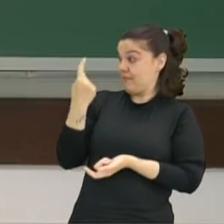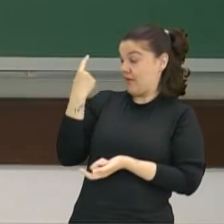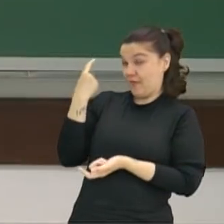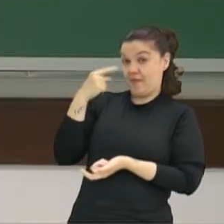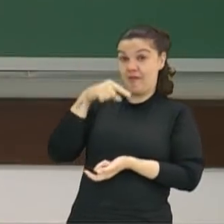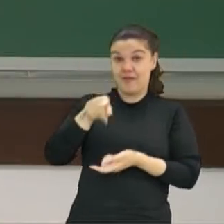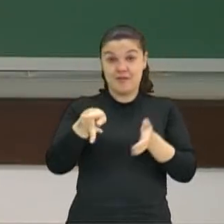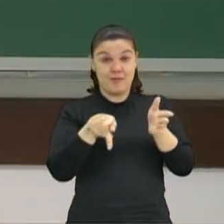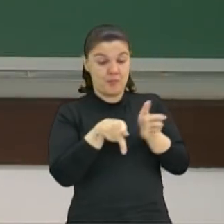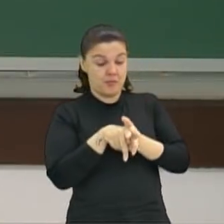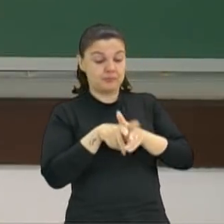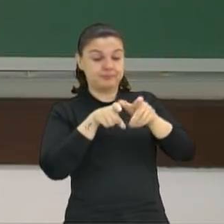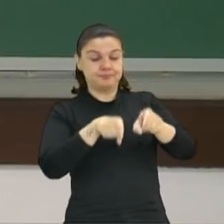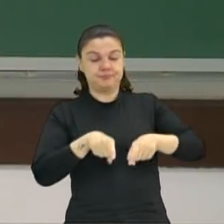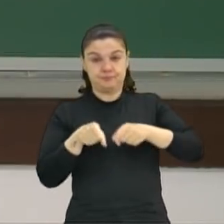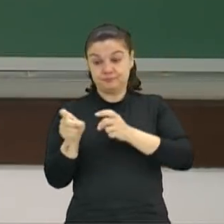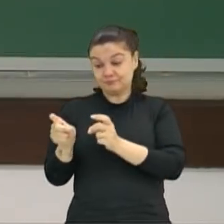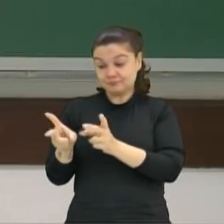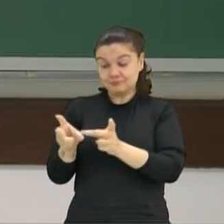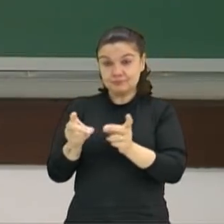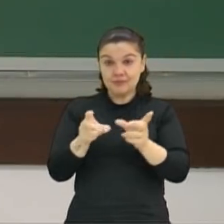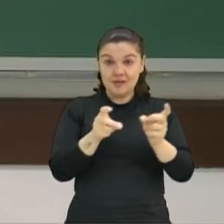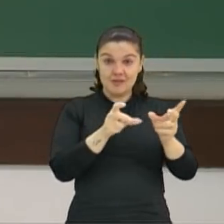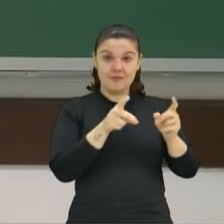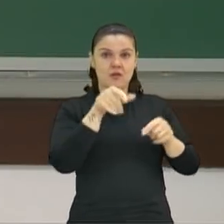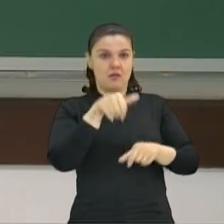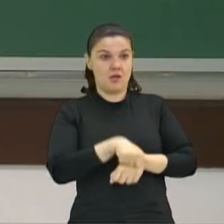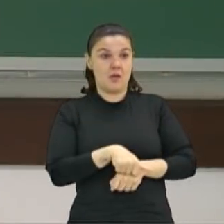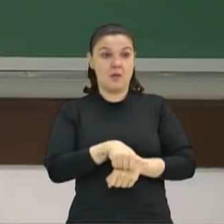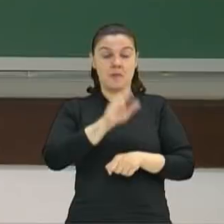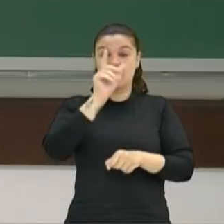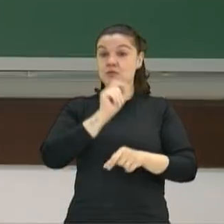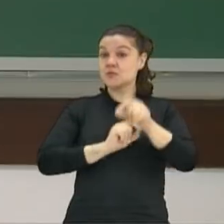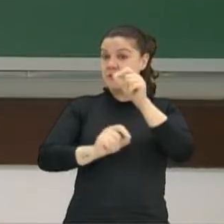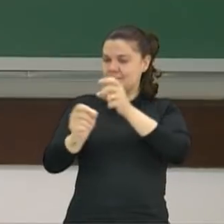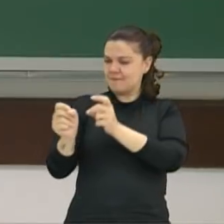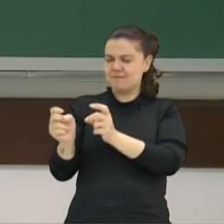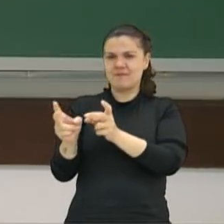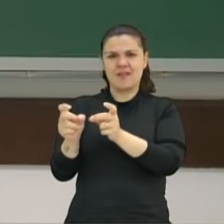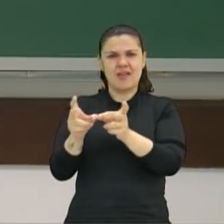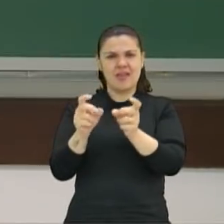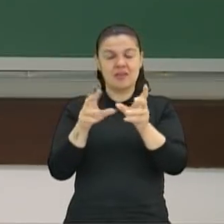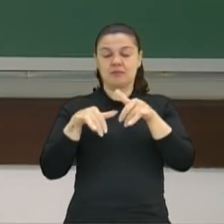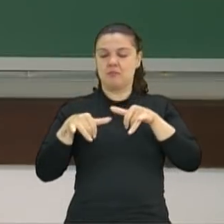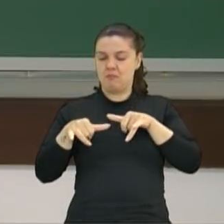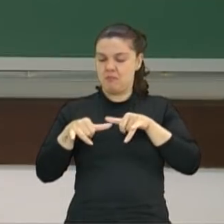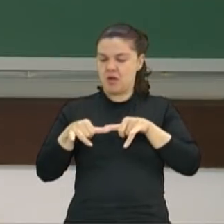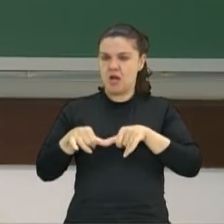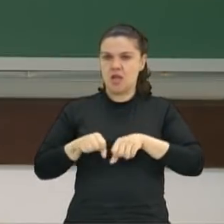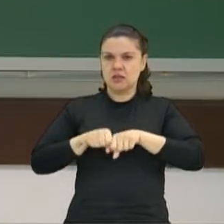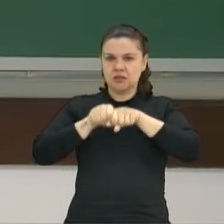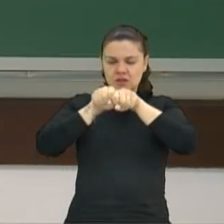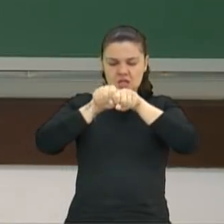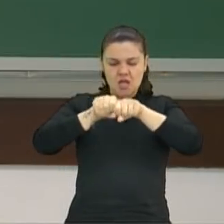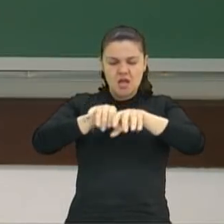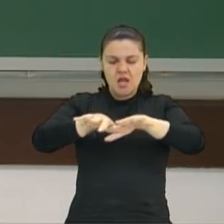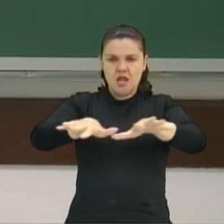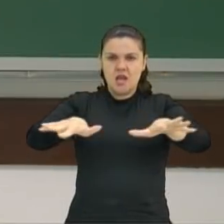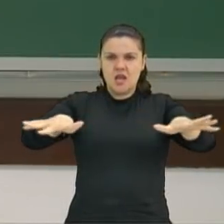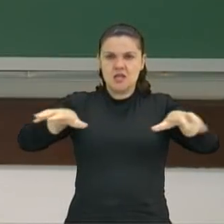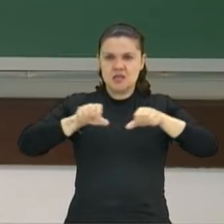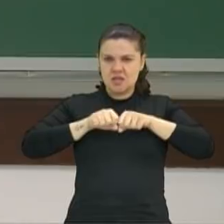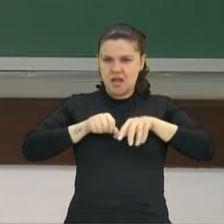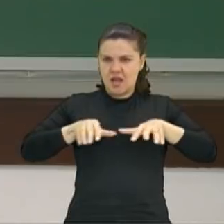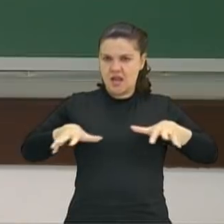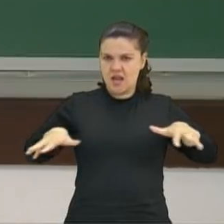agricultura comercial, a grande produção é para venda em grandes mercados. Então, fácil